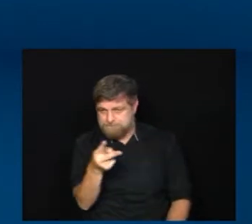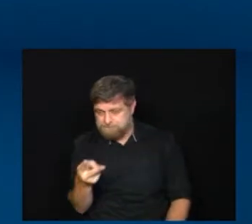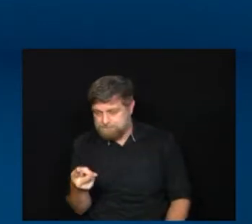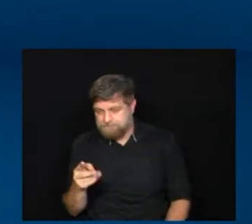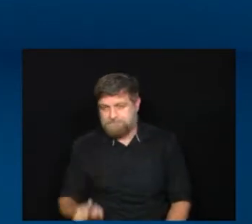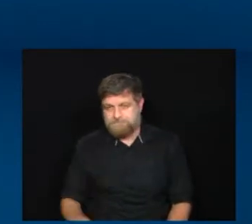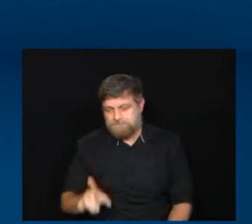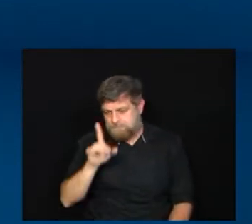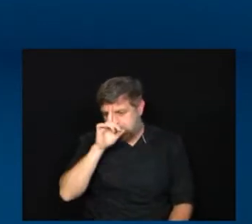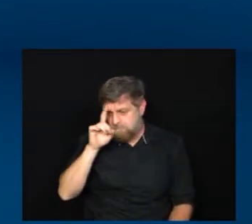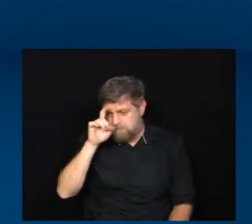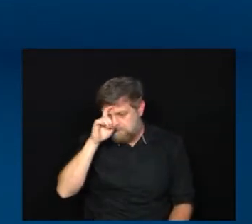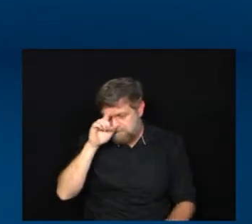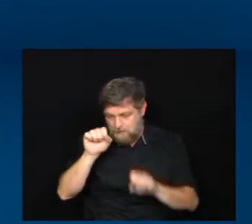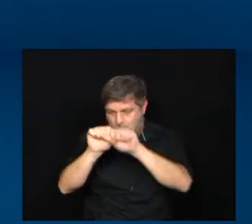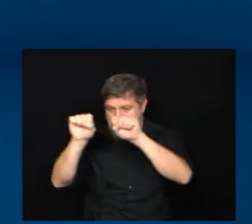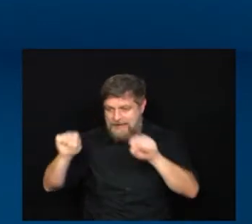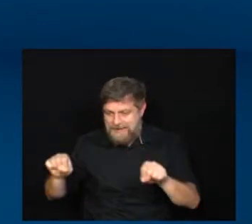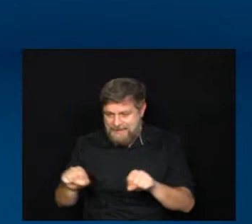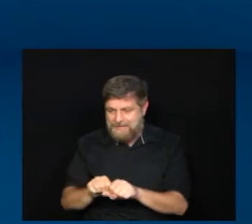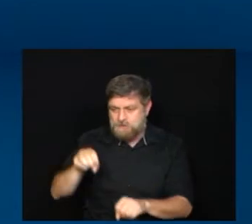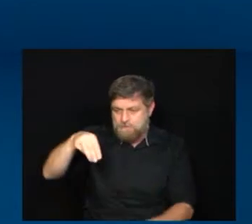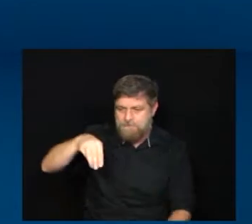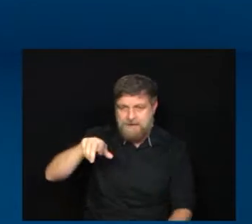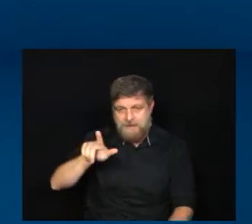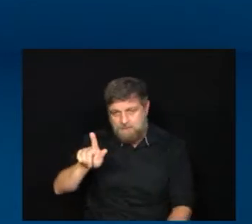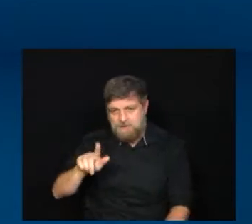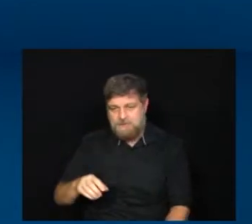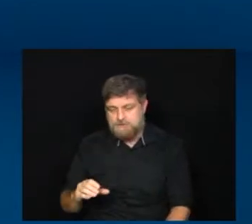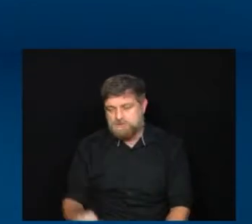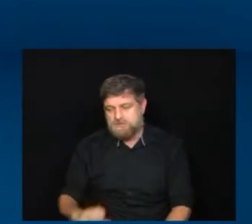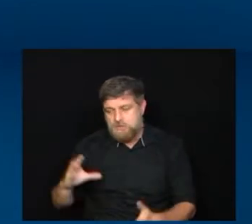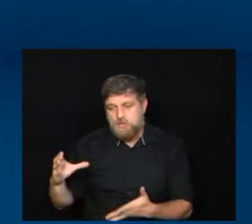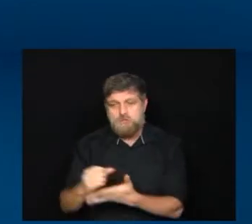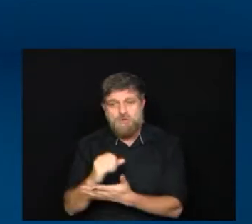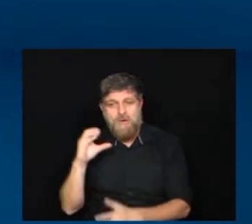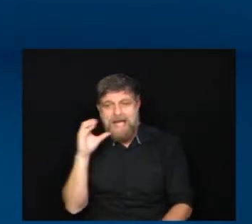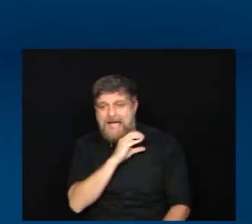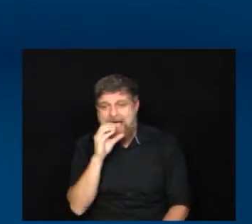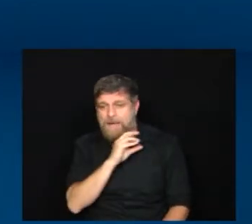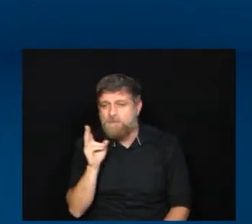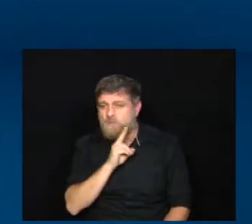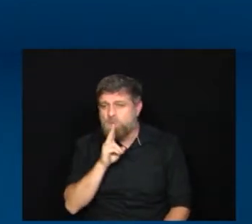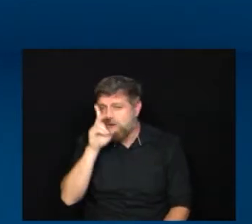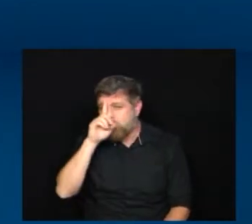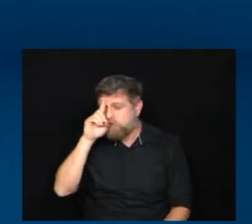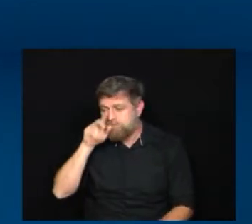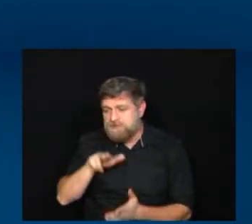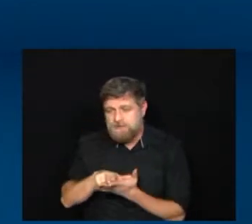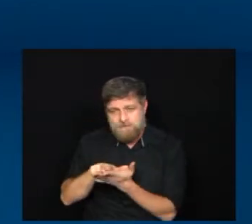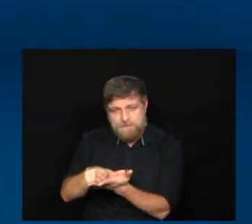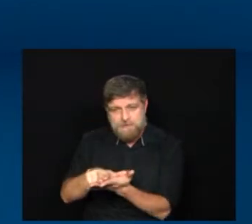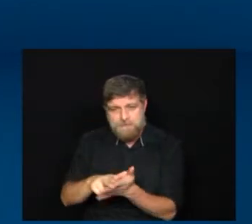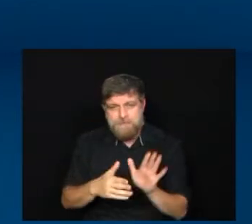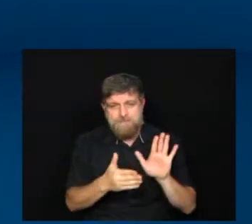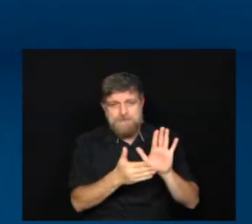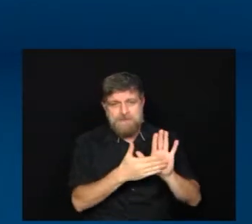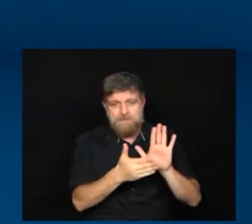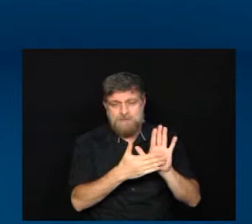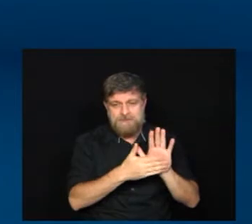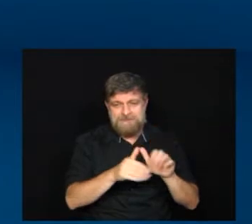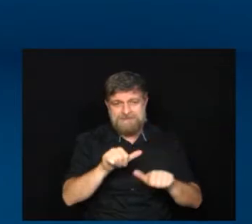Autarquia Pública Rede Municipal Dr. Mário Gatti de Urgência, Emergência e Hospitalar. A proposta